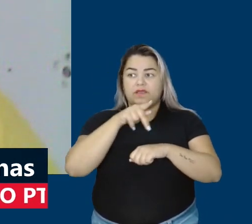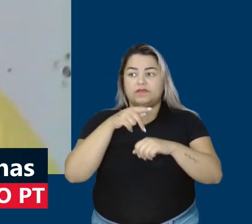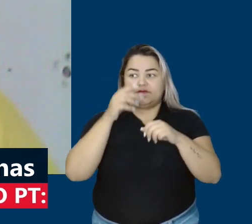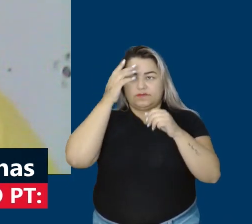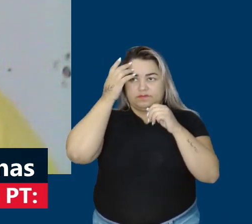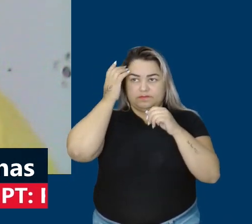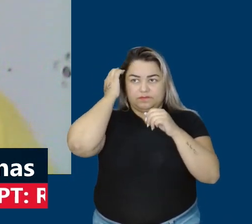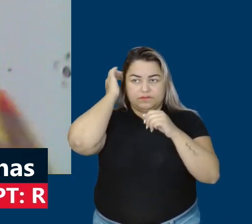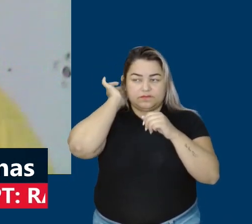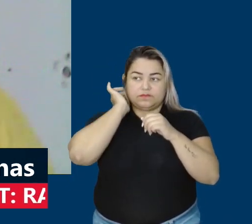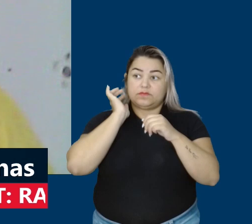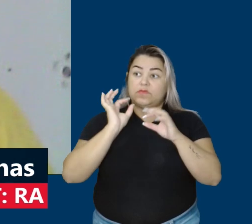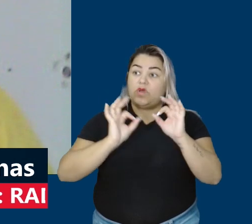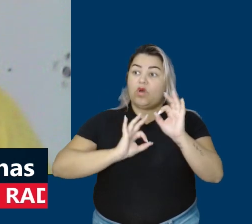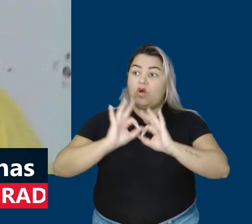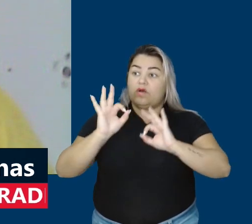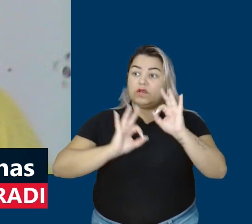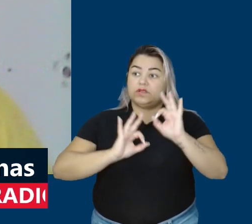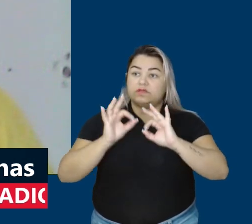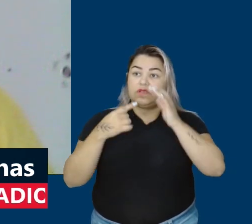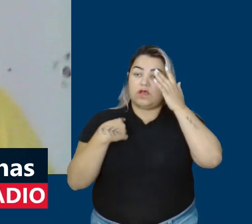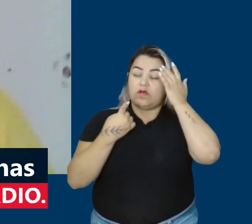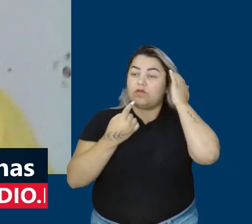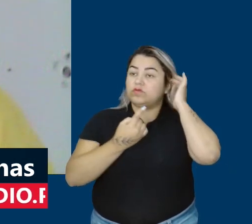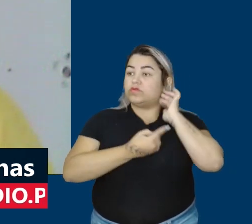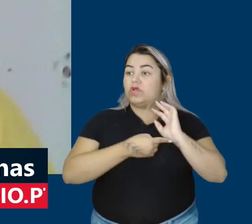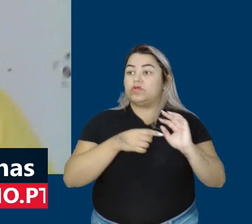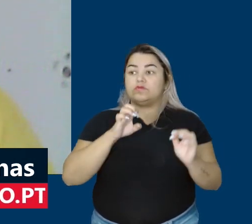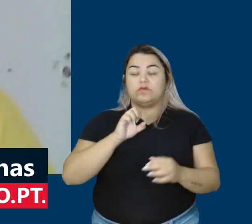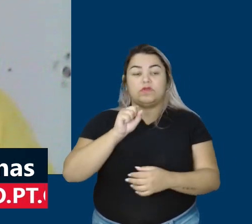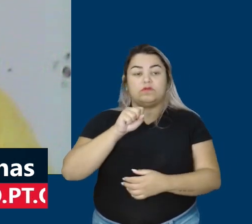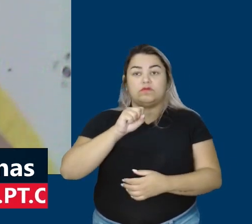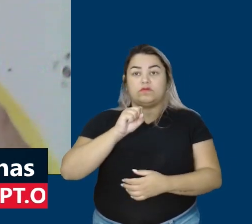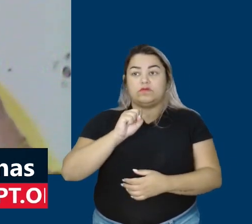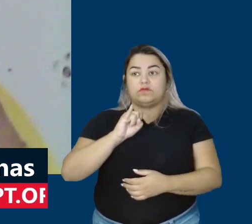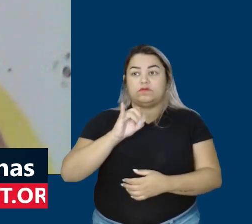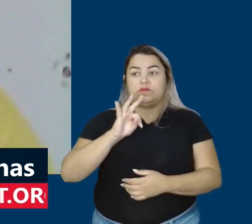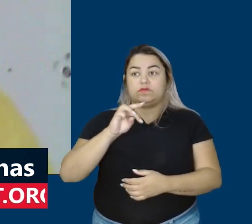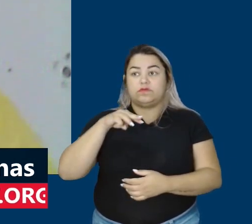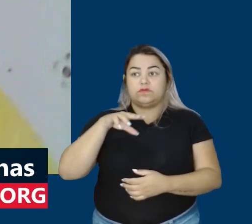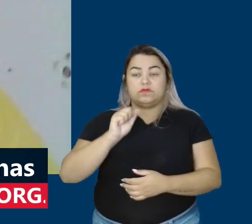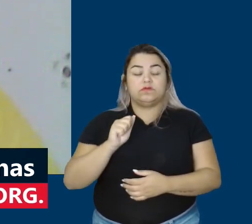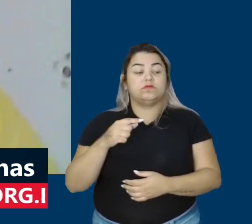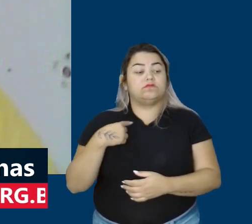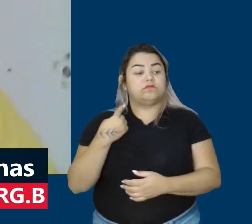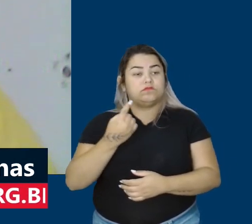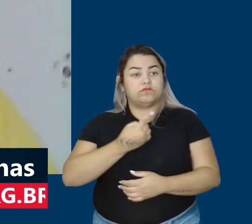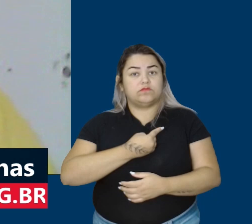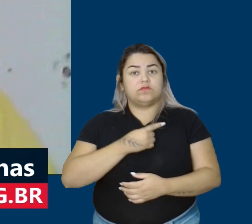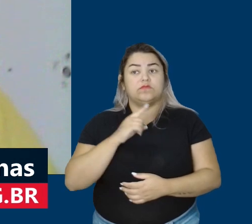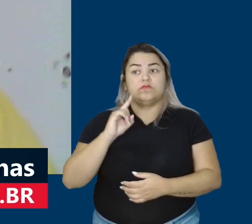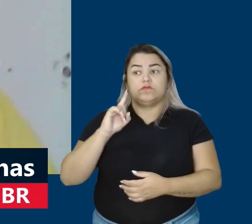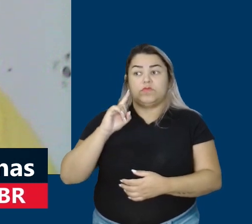de organizar o nosso ecossistema. Você sabe que nós somos a